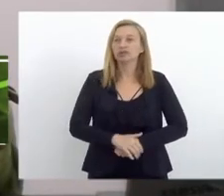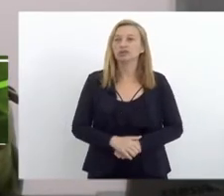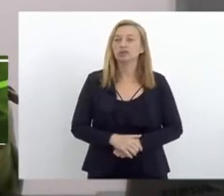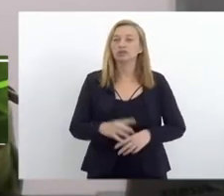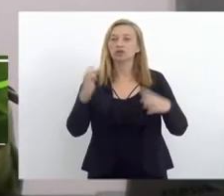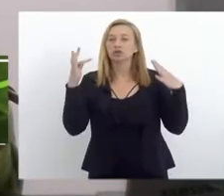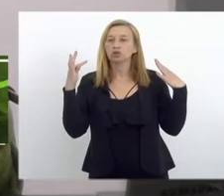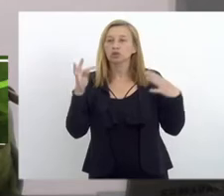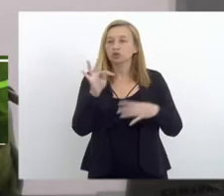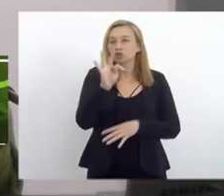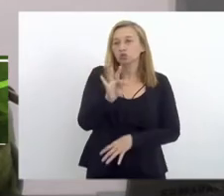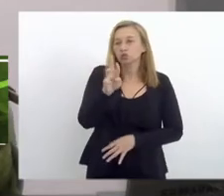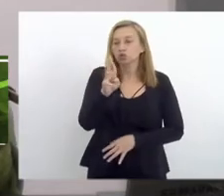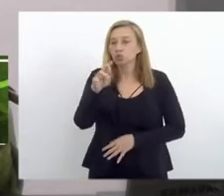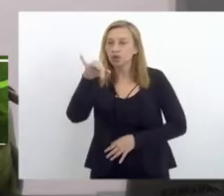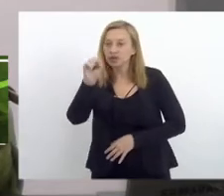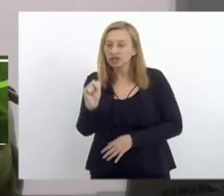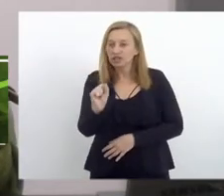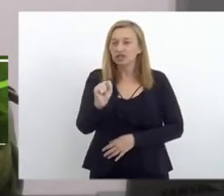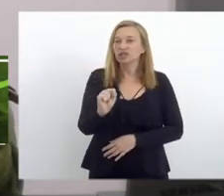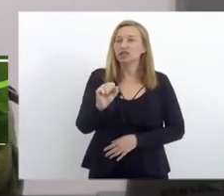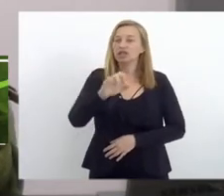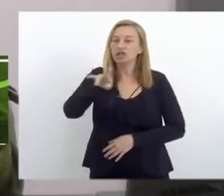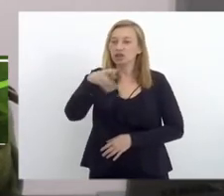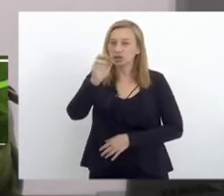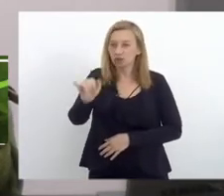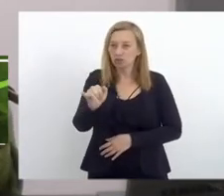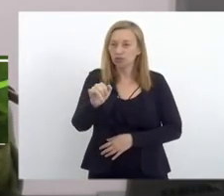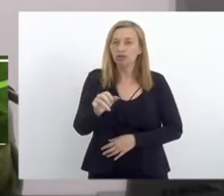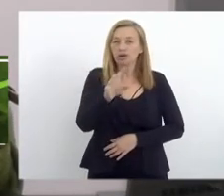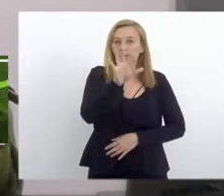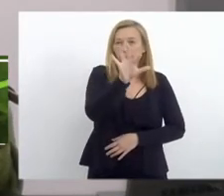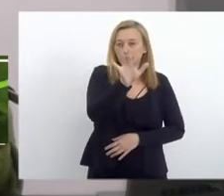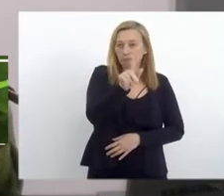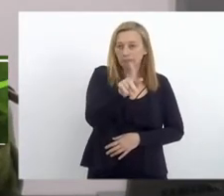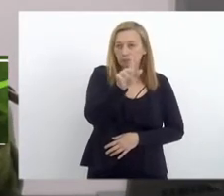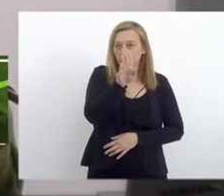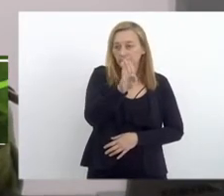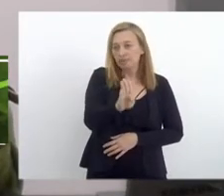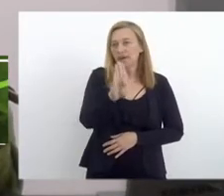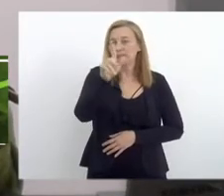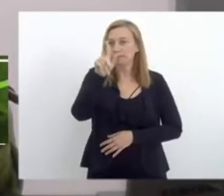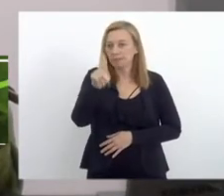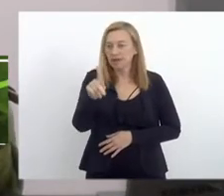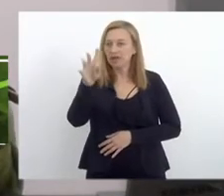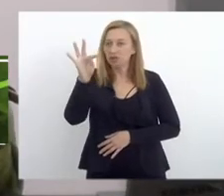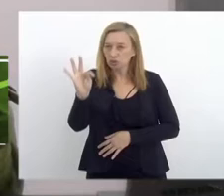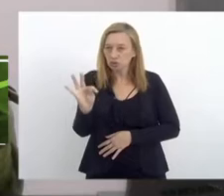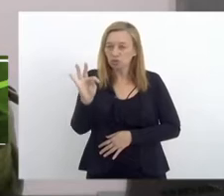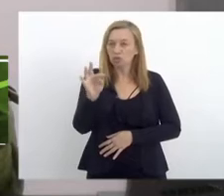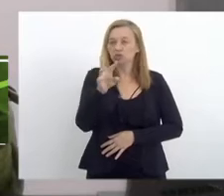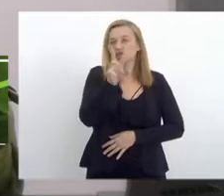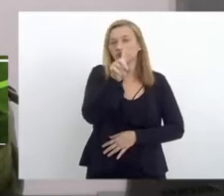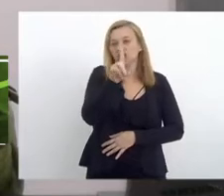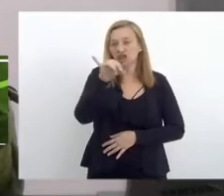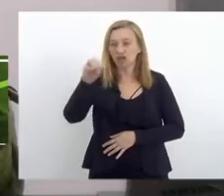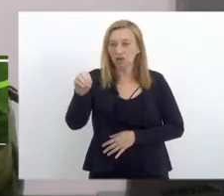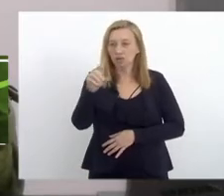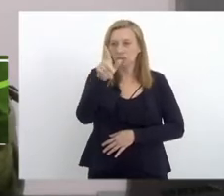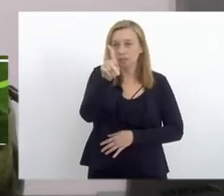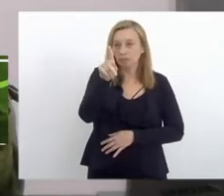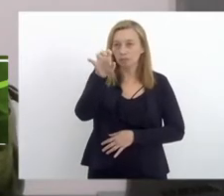Tours Rio, Sérgio Ricardo, presidente. BPTur, Diego Soares Peixoto.